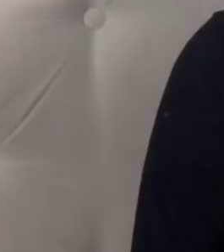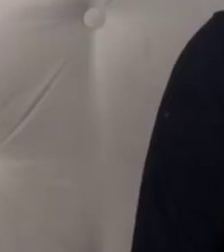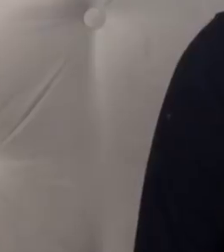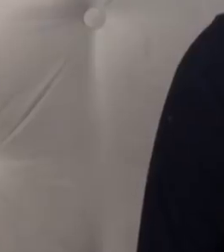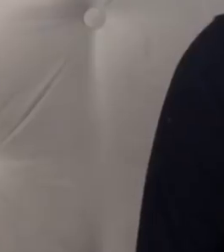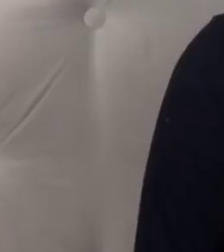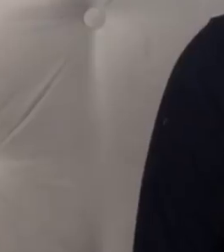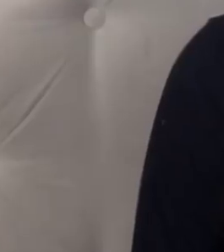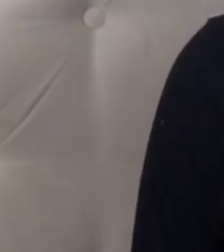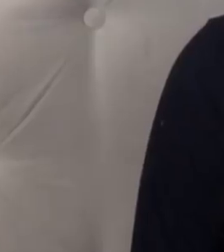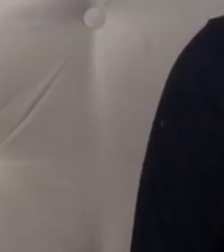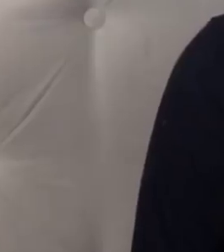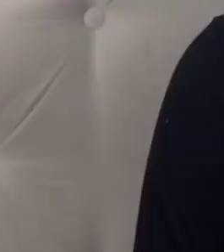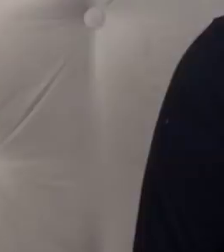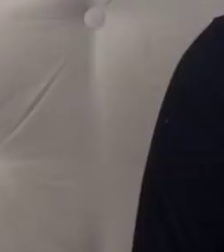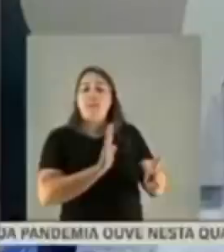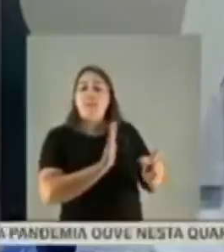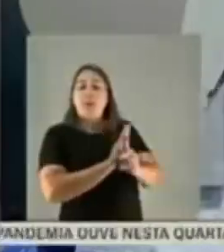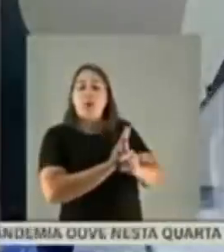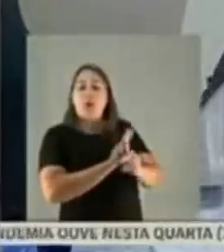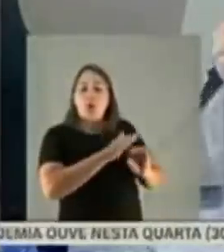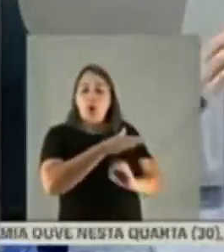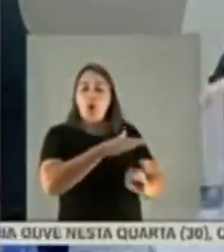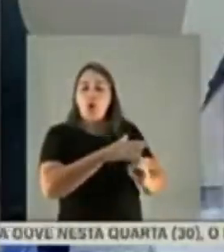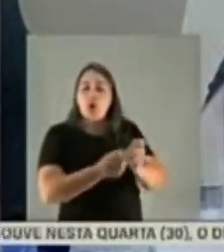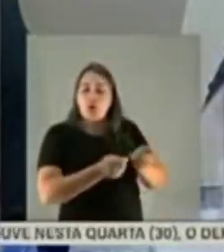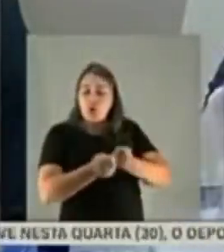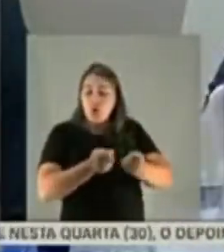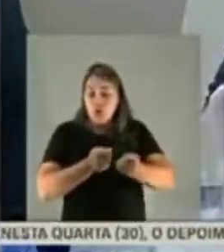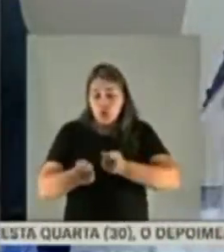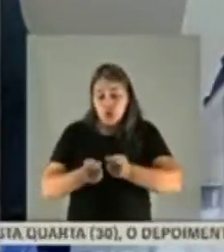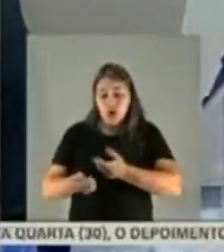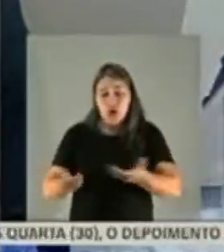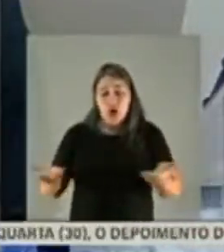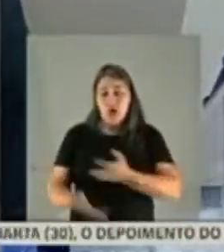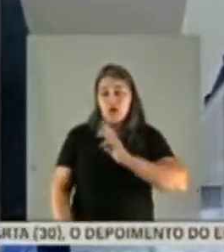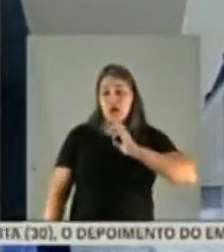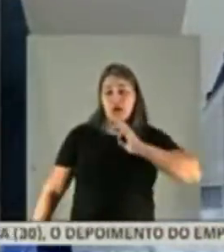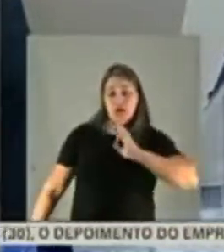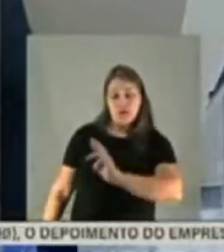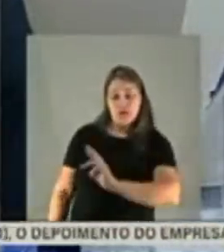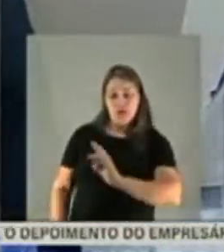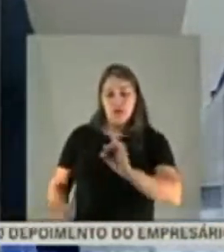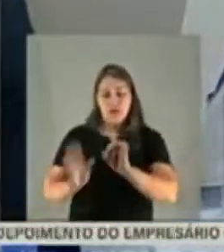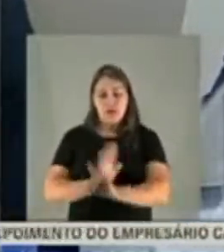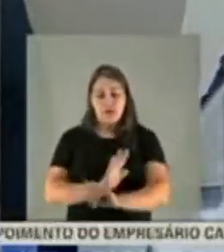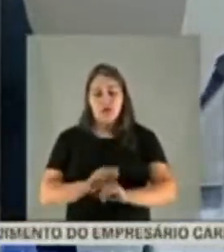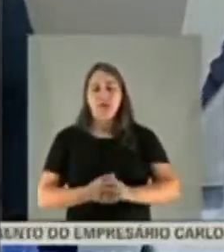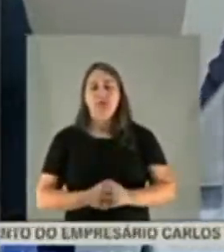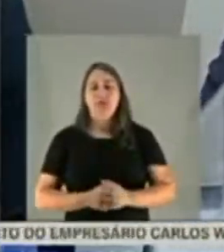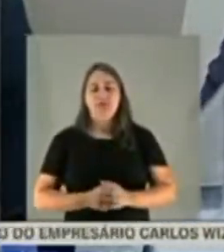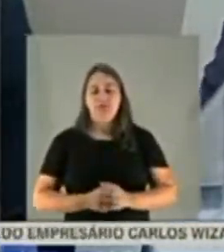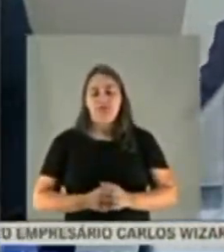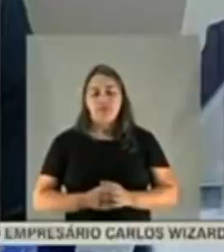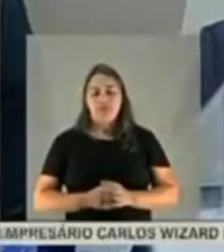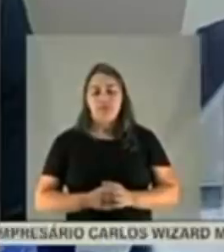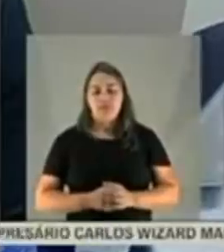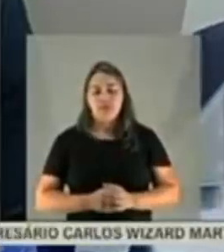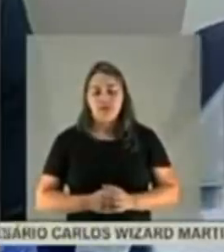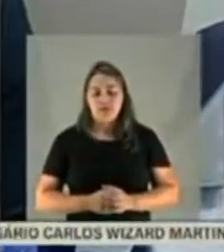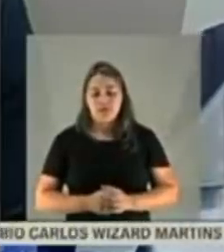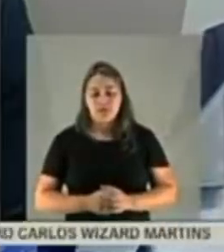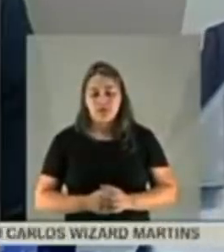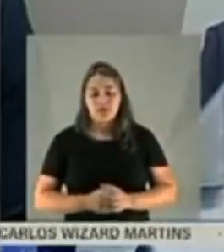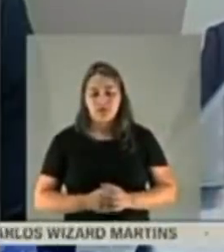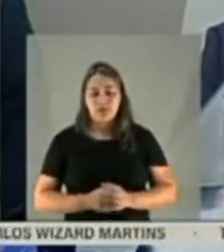E ele tava certo, menino, o troço fedeu. Agora, respondendo a pergunta de Vossa Excelência, peço, por favor, que me garanta em relação